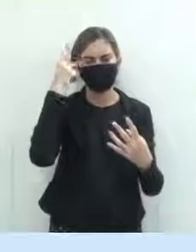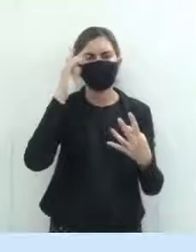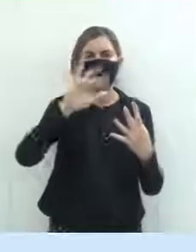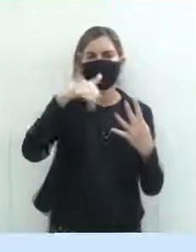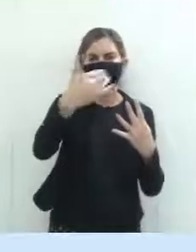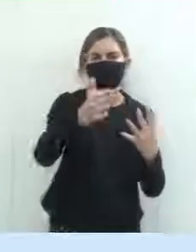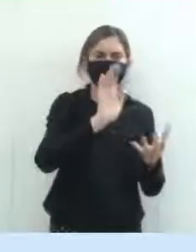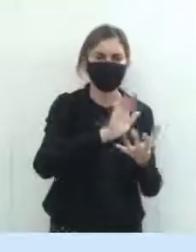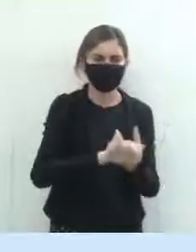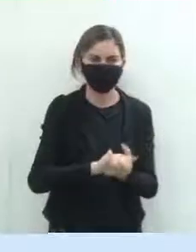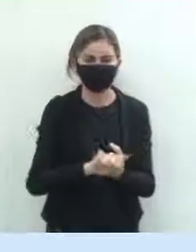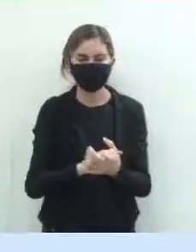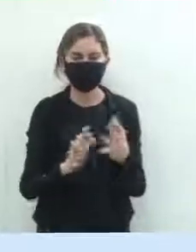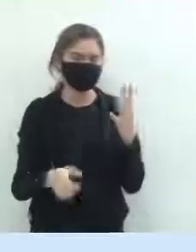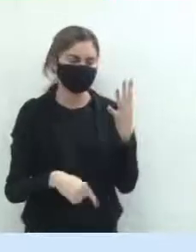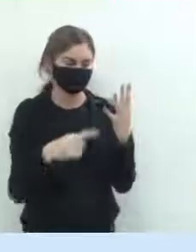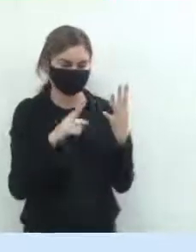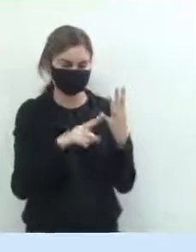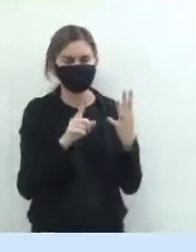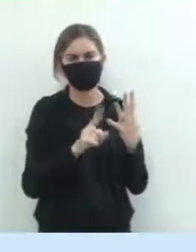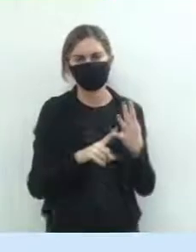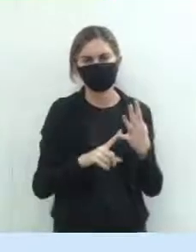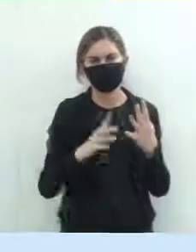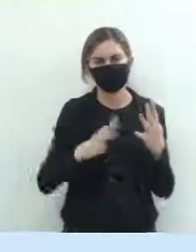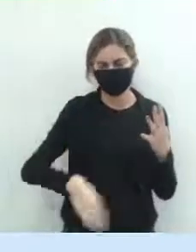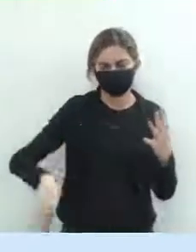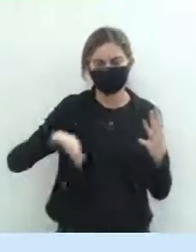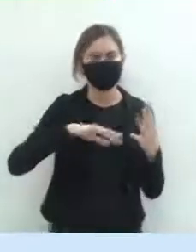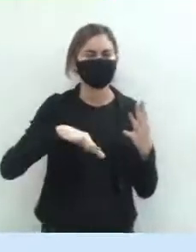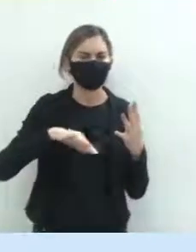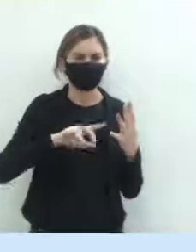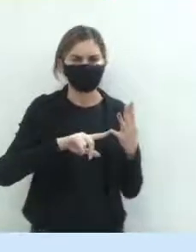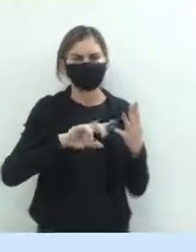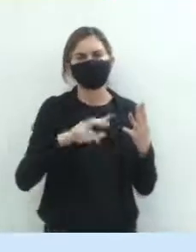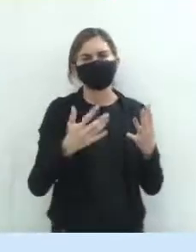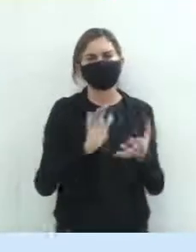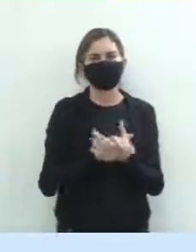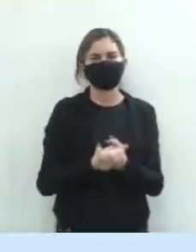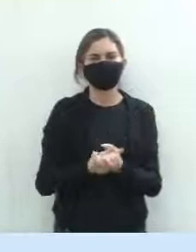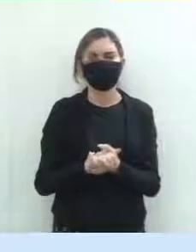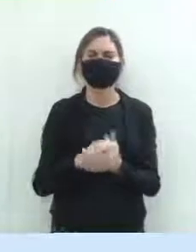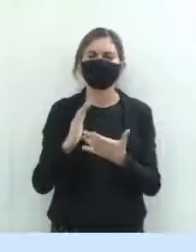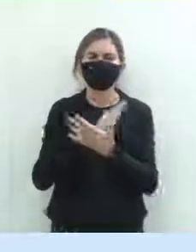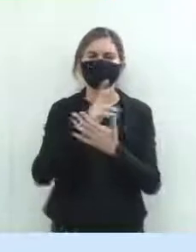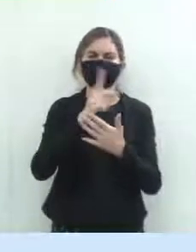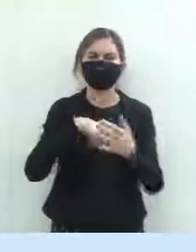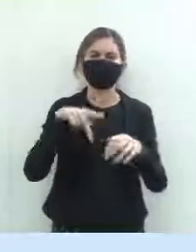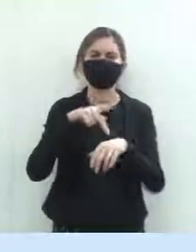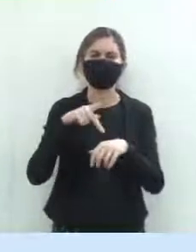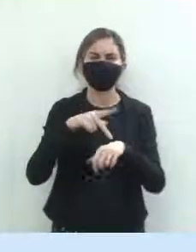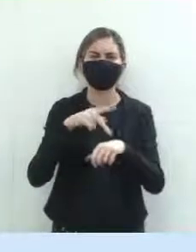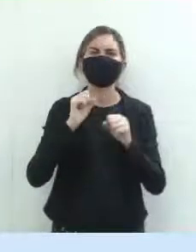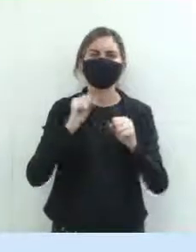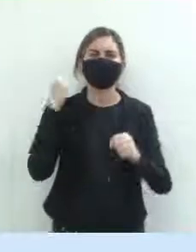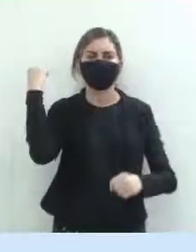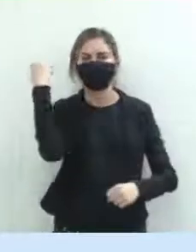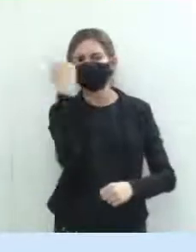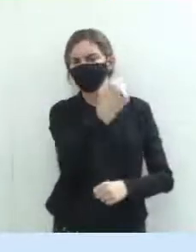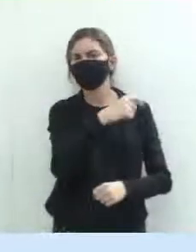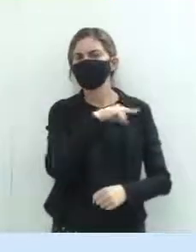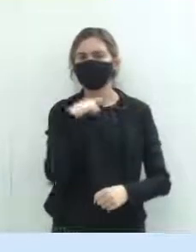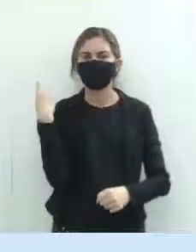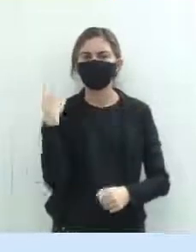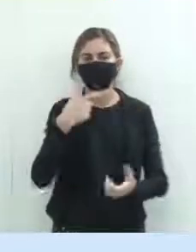fora, no caso do homem, uma quarta pessoa que esteja fora do contexto do casamento, em alguns países ele pode até ser morto, porque